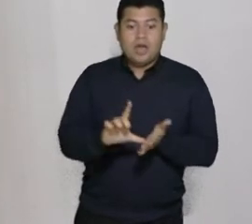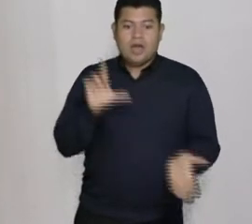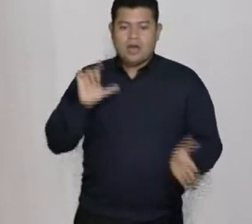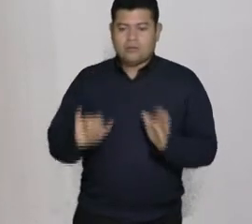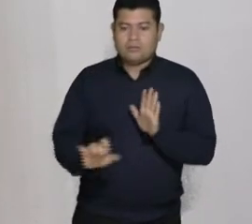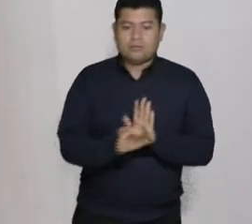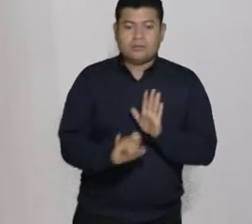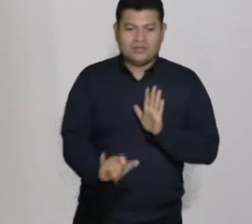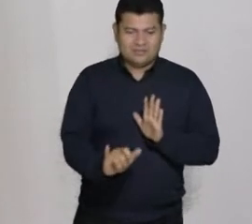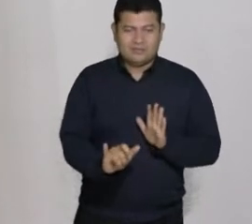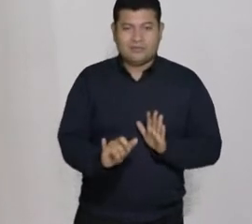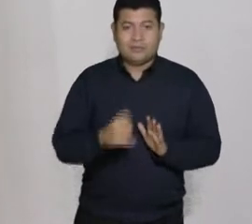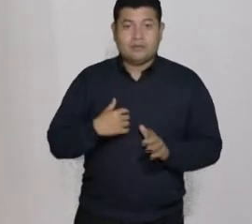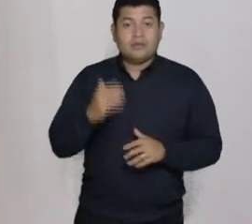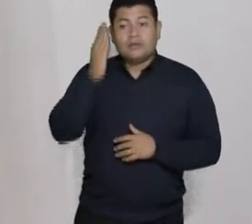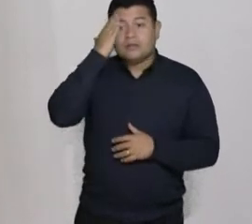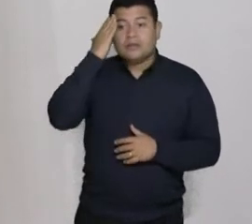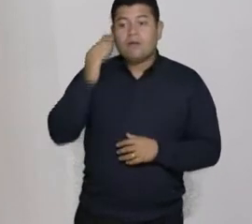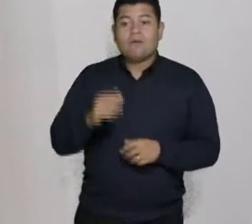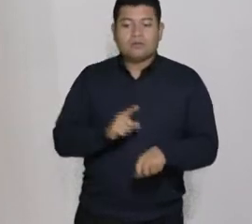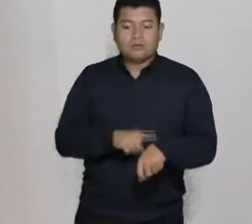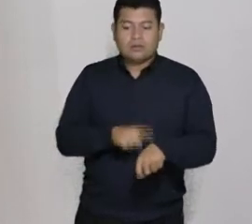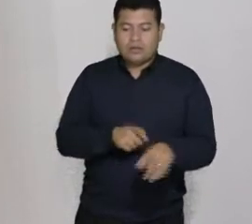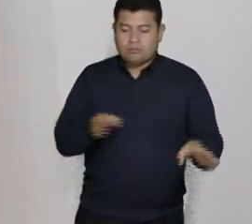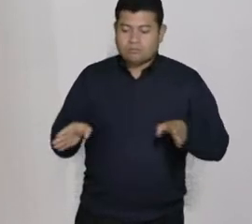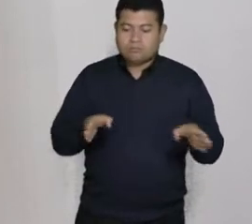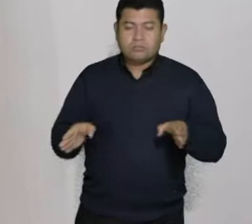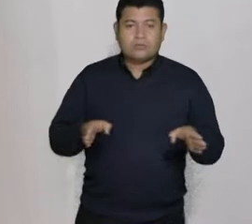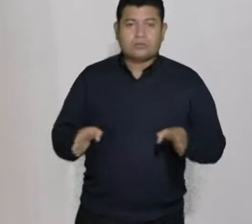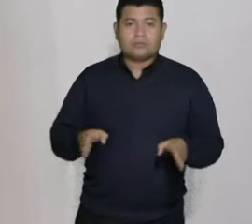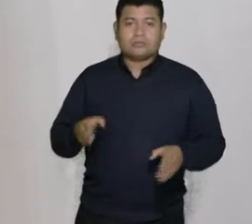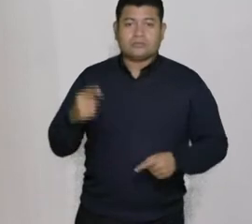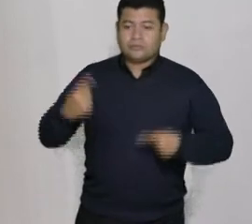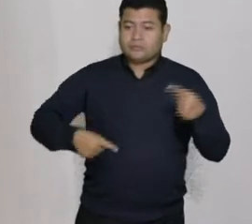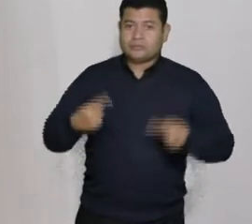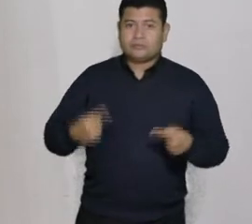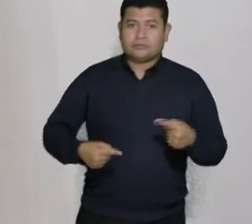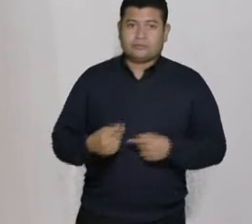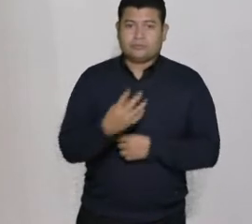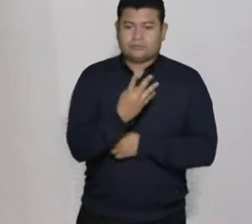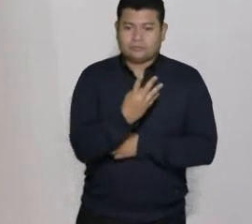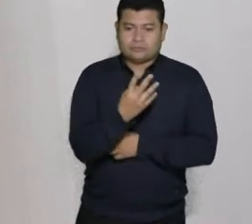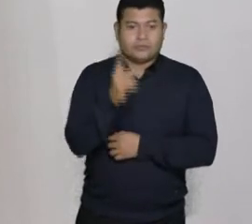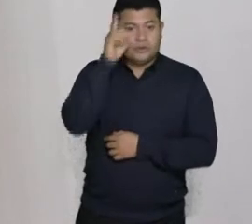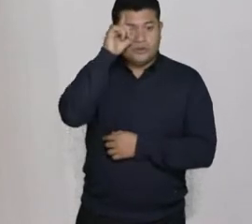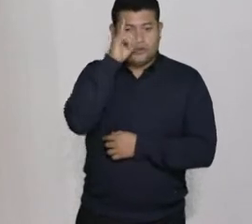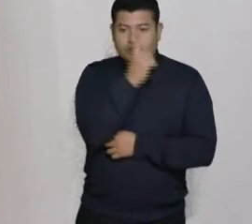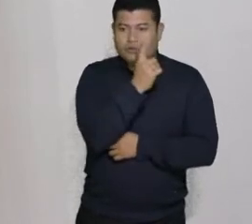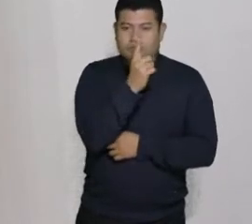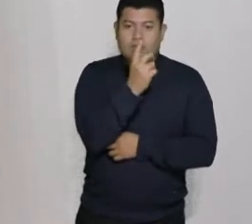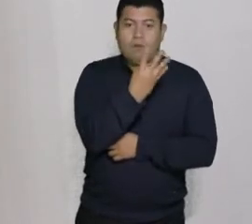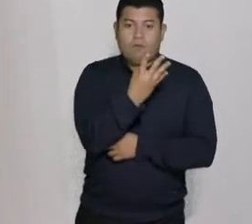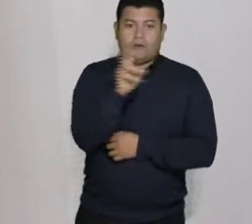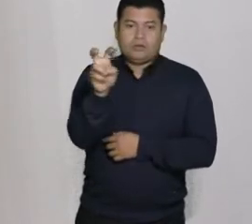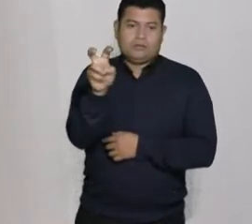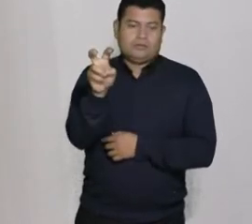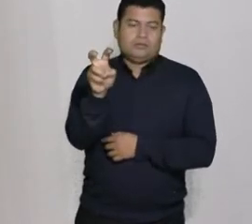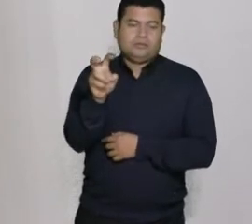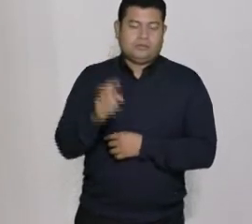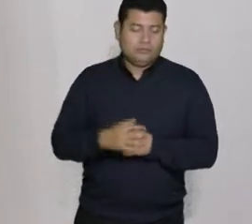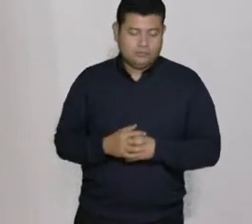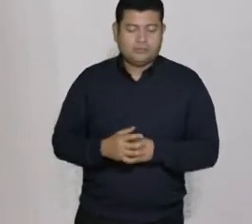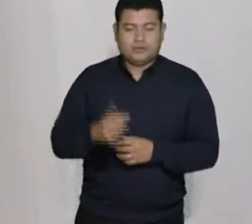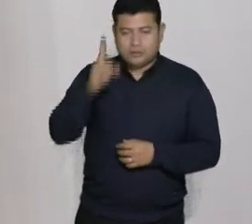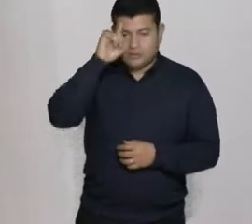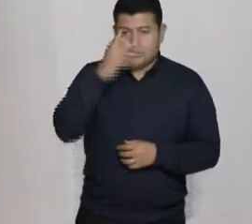sabe quanto tempo demorou mais esse debate 45 dias mas 45